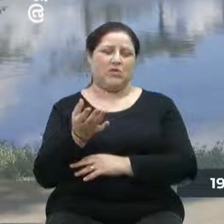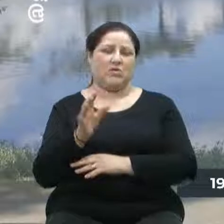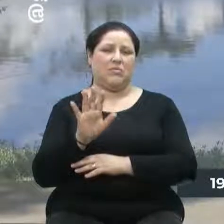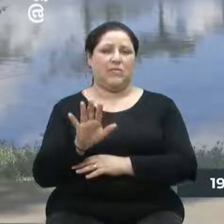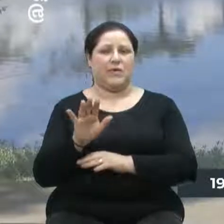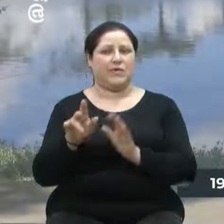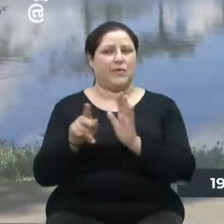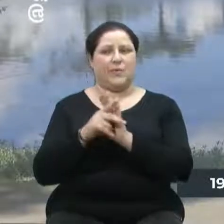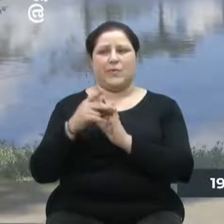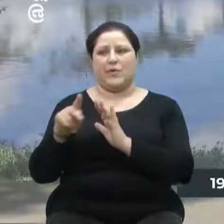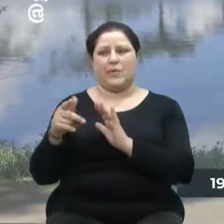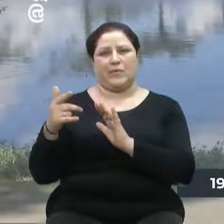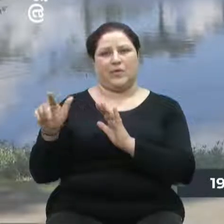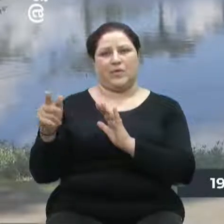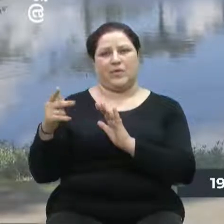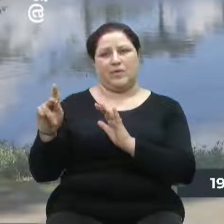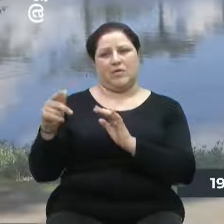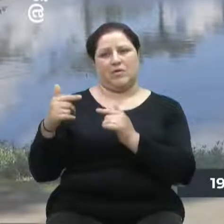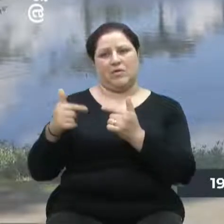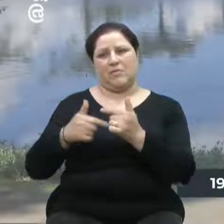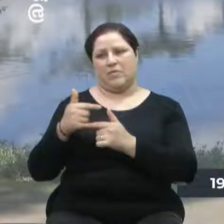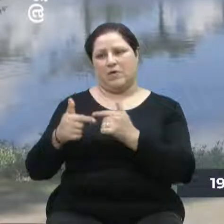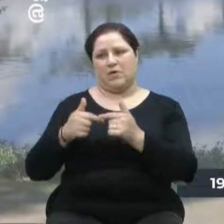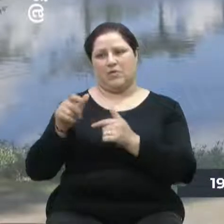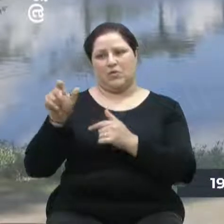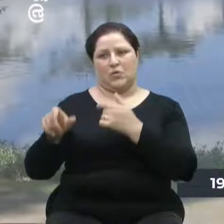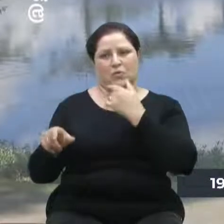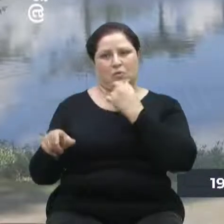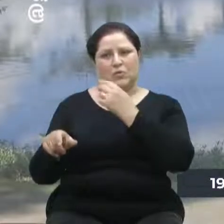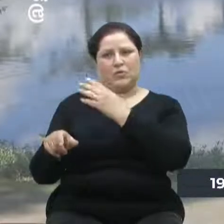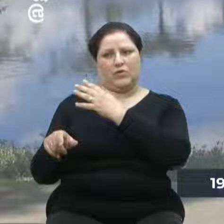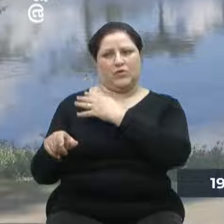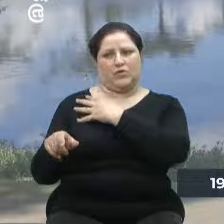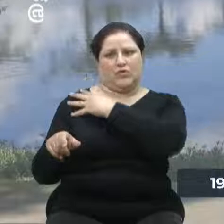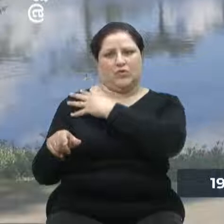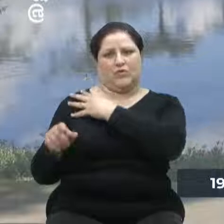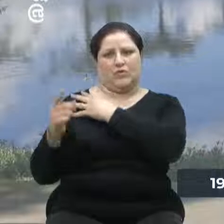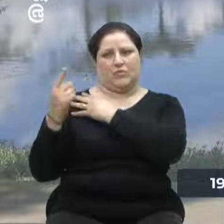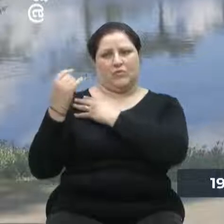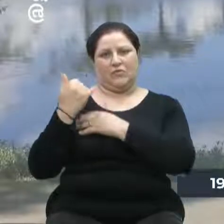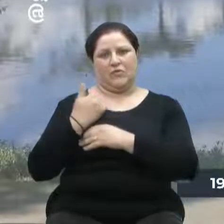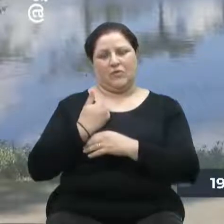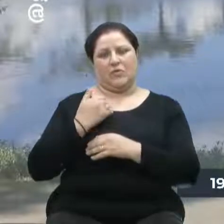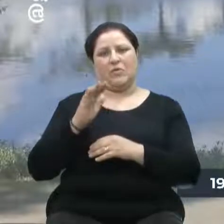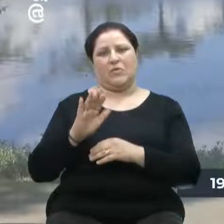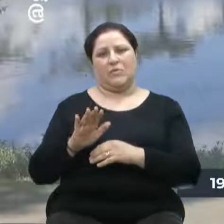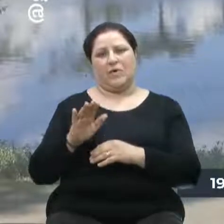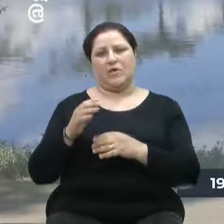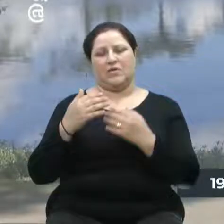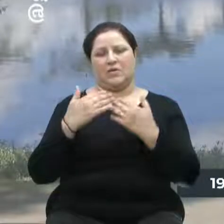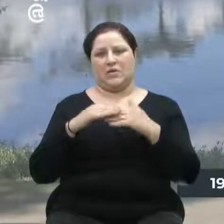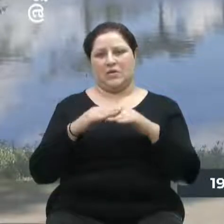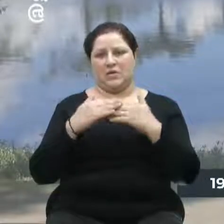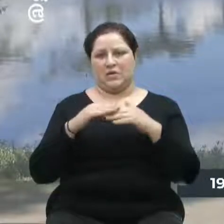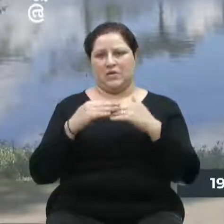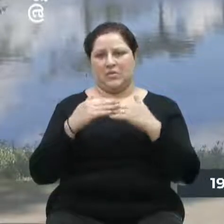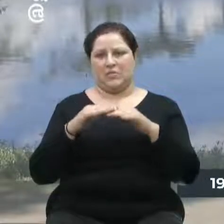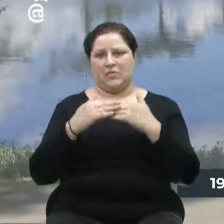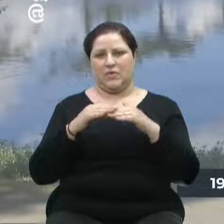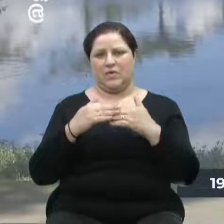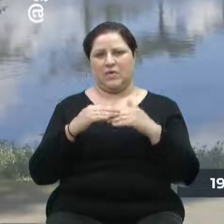do trabalho deles. Foi isso que o comandante me disse. Mas pegar o caminhão público e comprar comida é